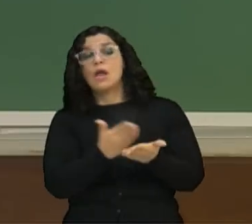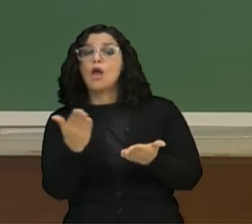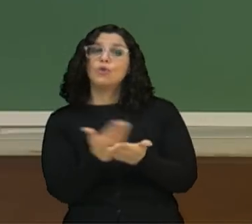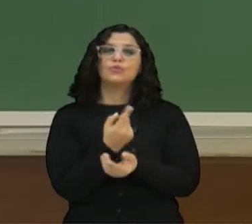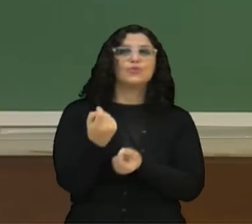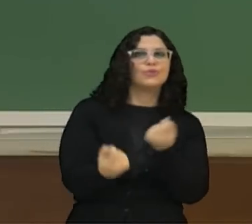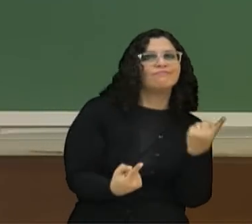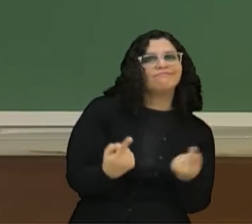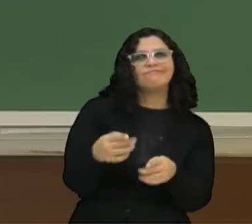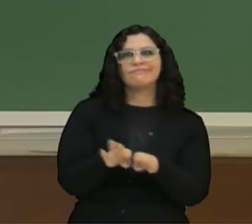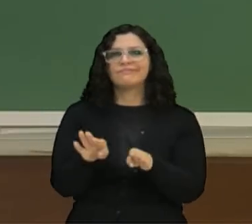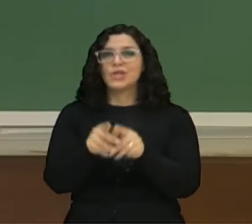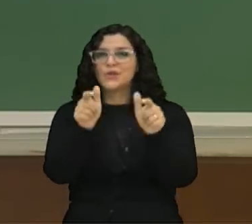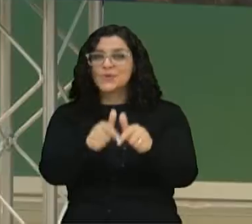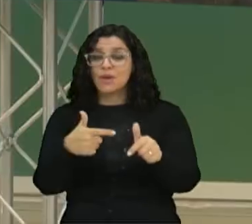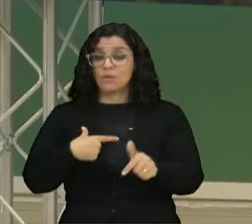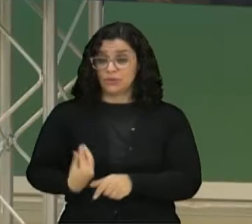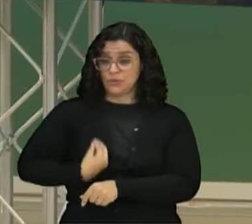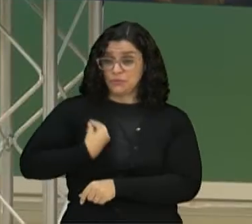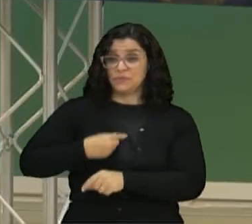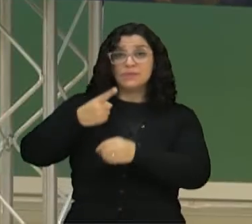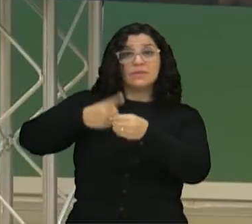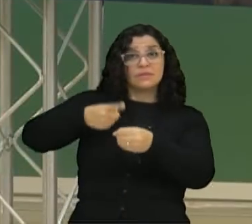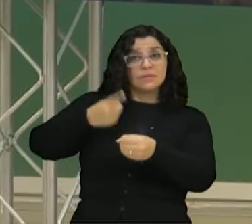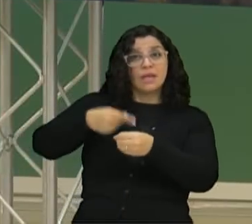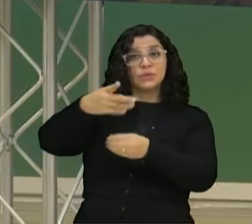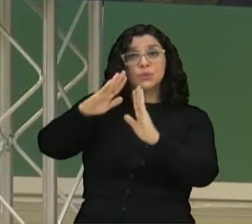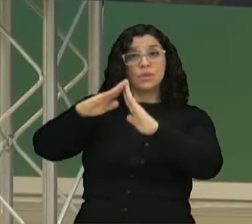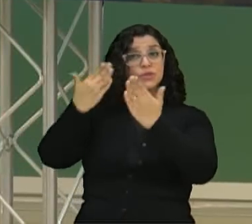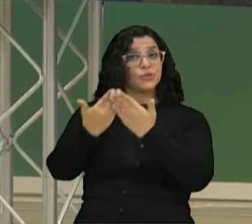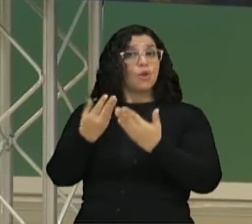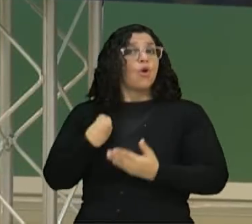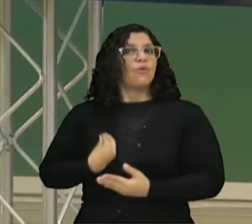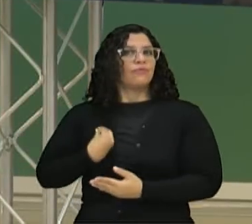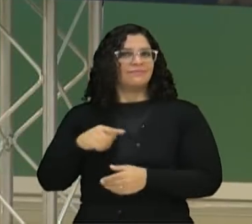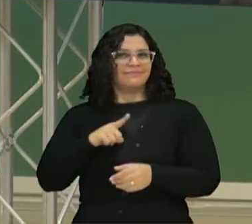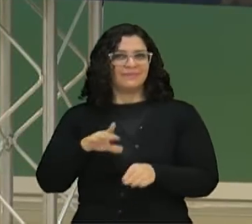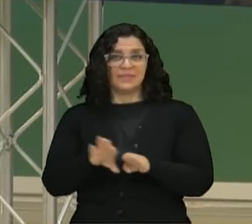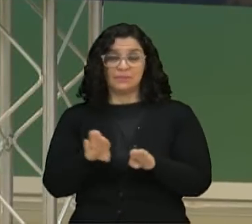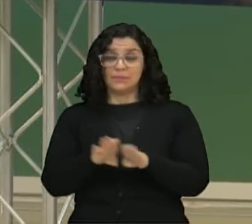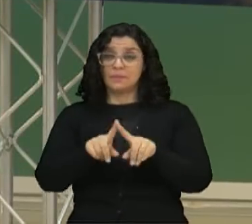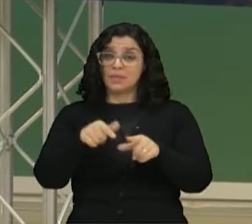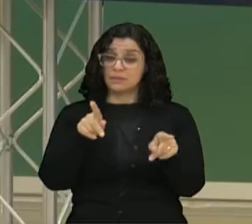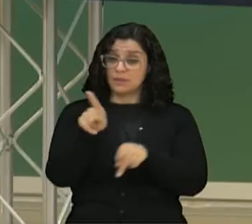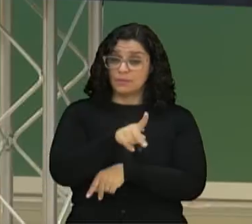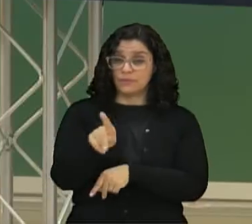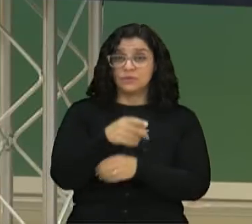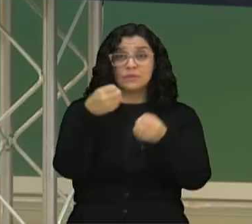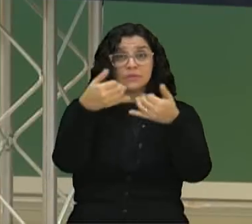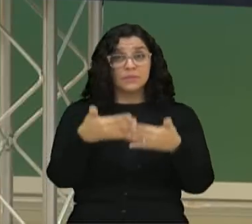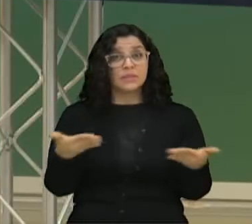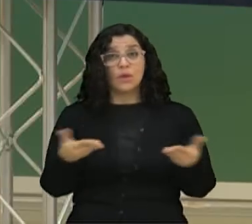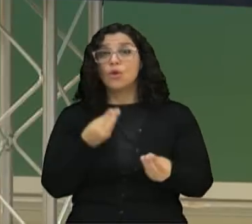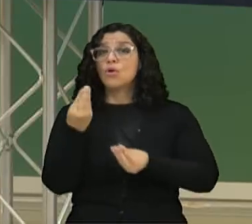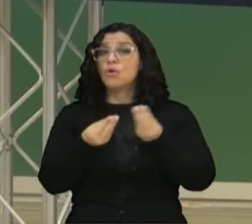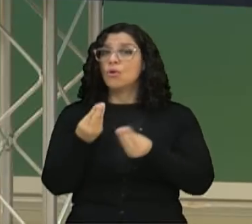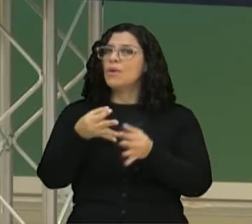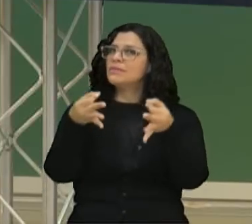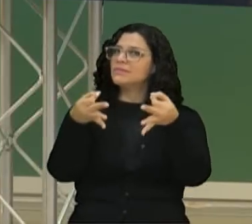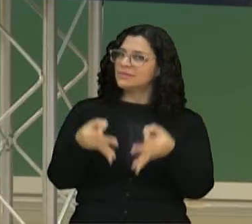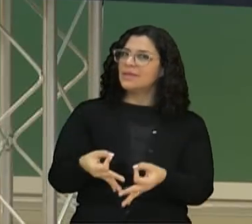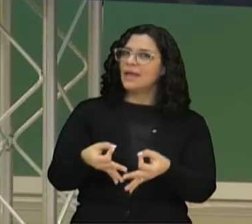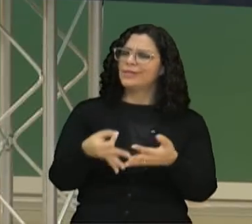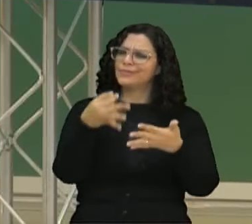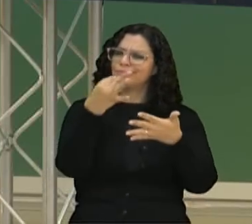realidade, da onde você está inserido, onde está inserida a sua escola. Mas o certo, a prof está explicando para vocês como é o